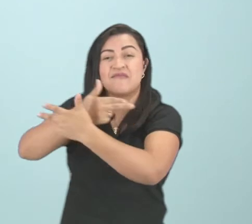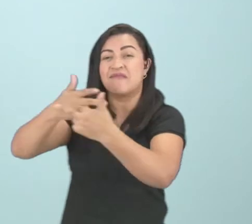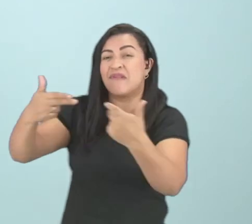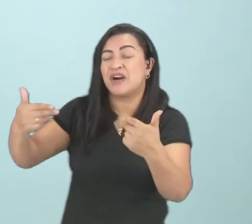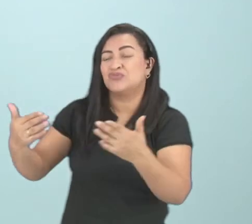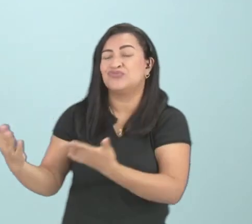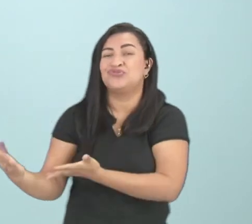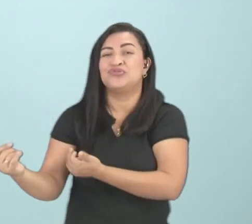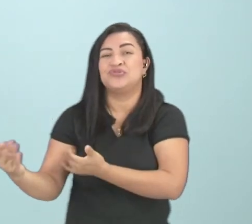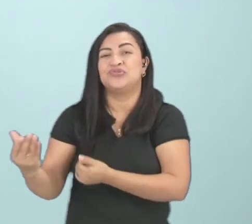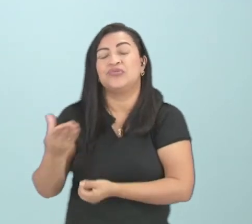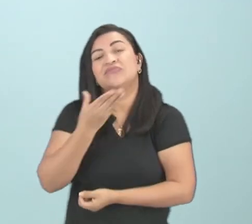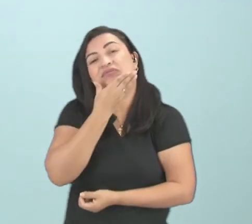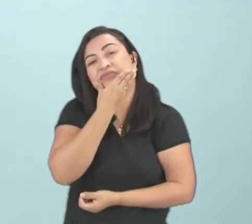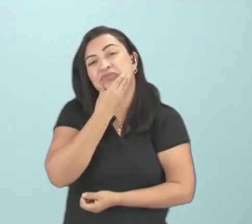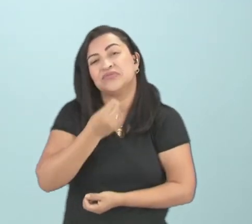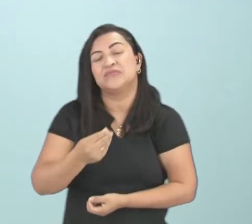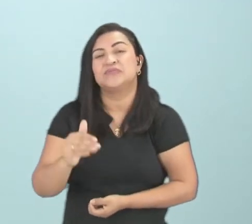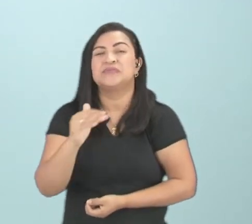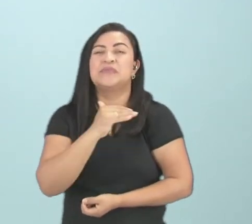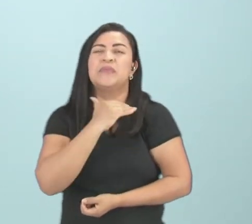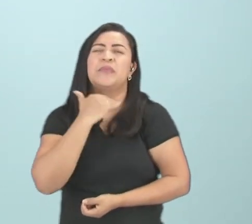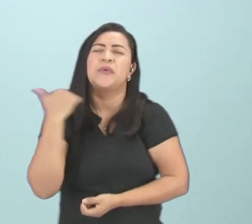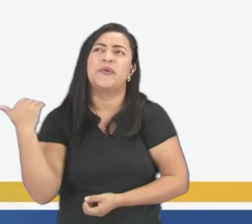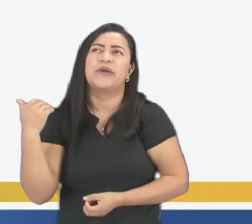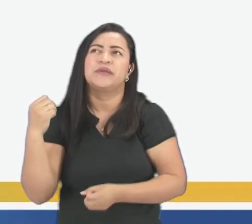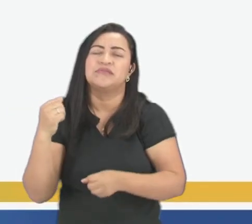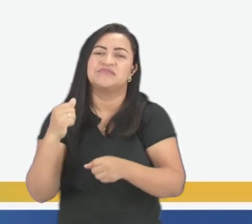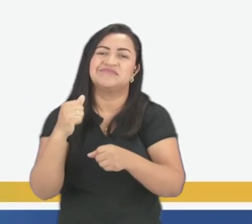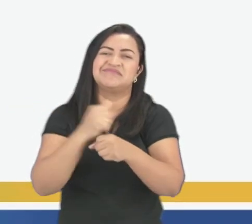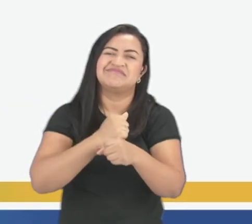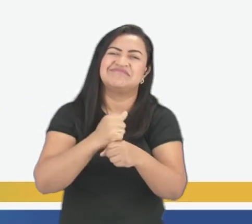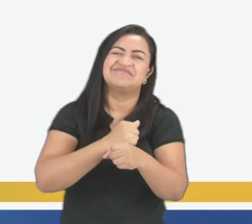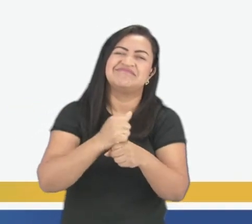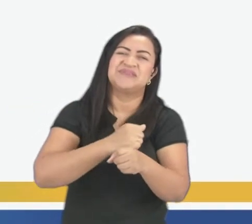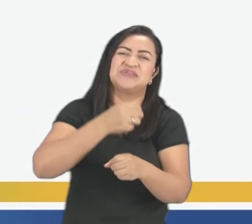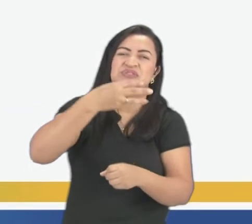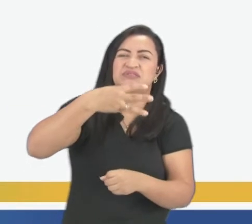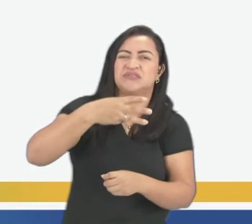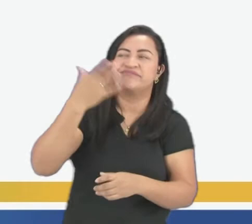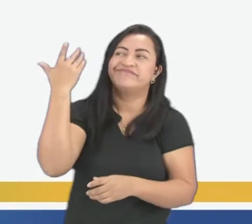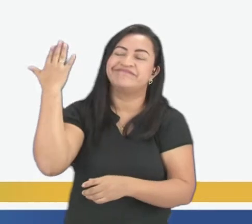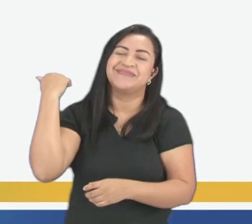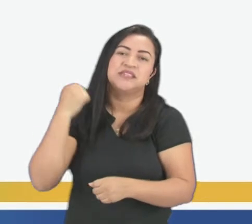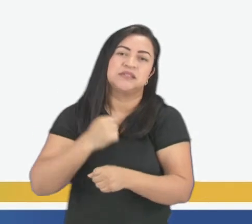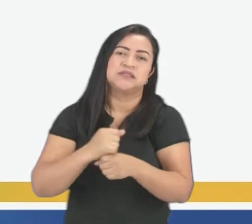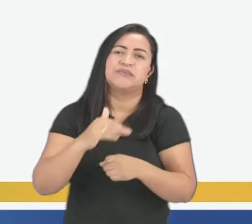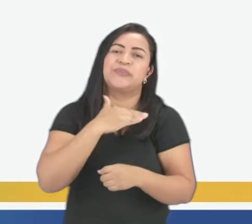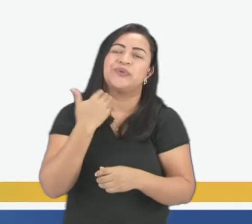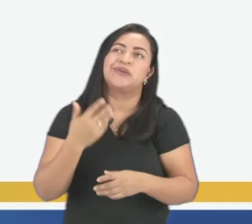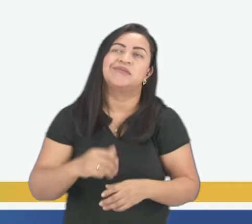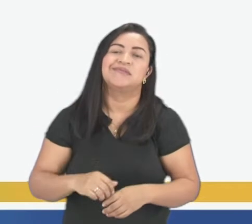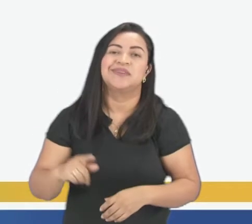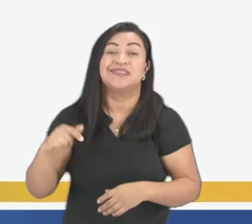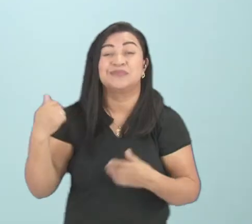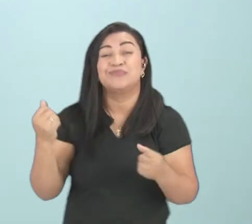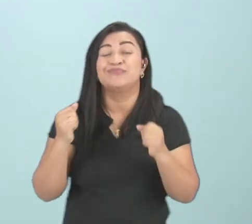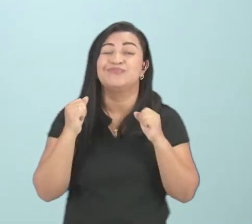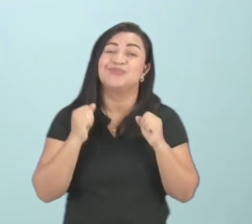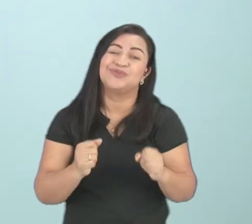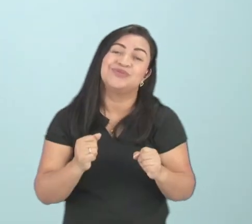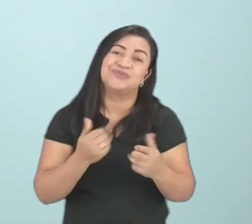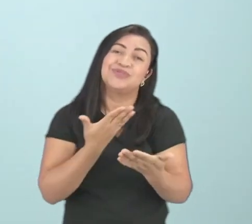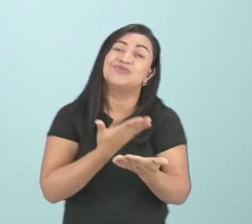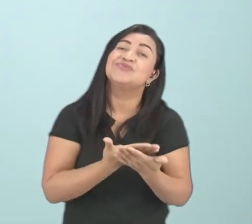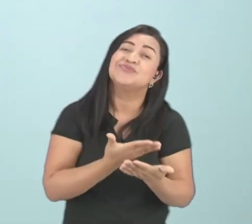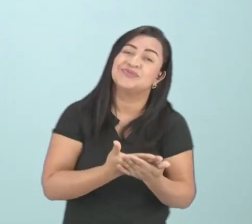eles morreram, esses últimos 3 anos, muitos jovens que poderiam estar estudando. Então nós temos